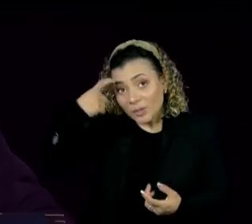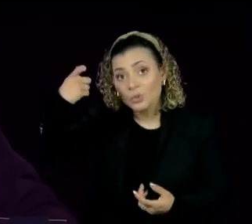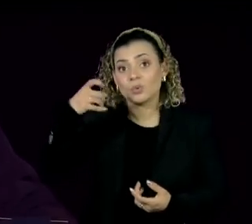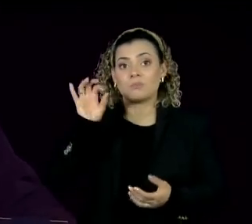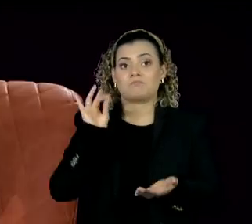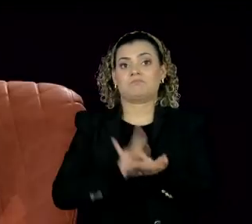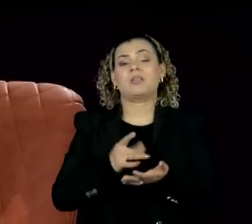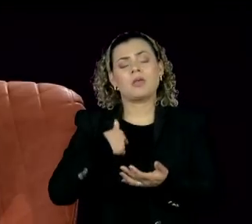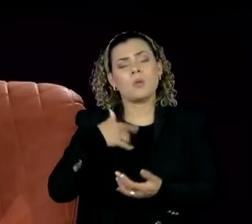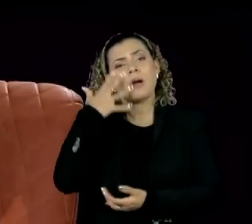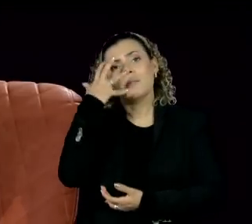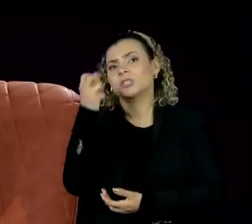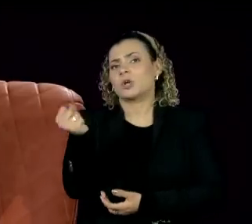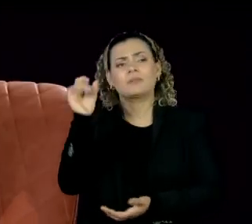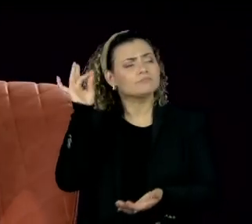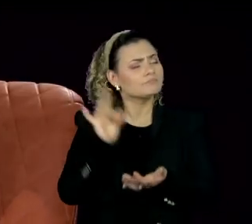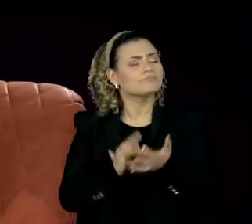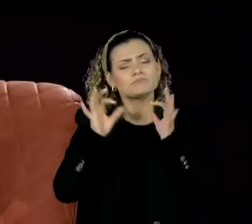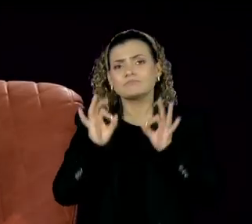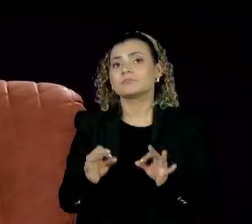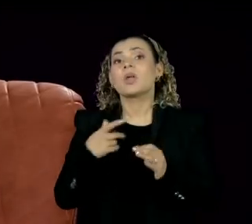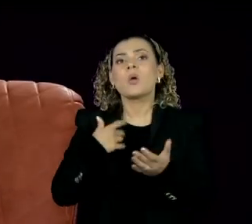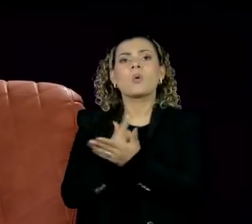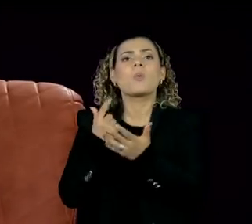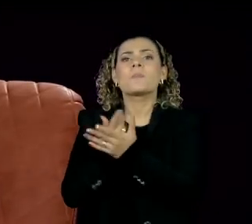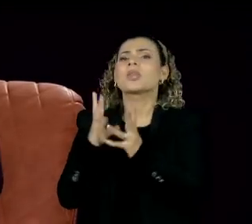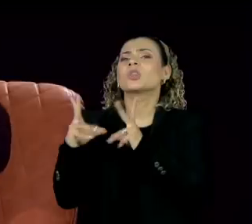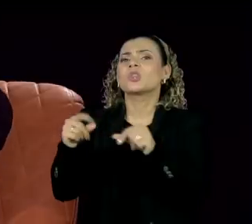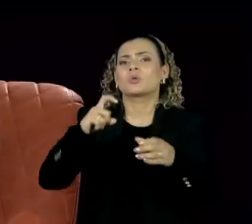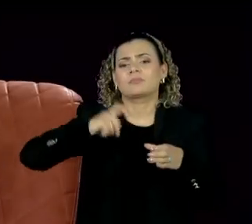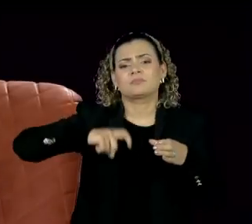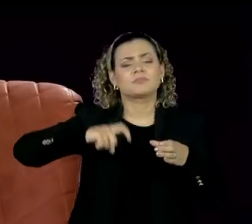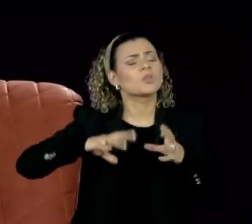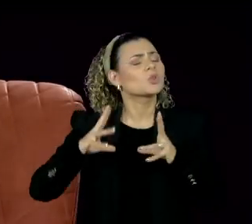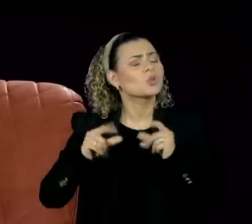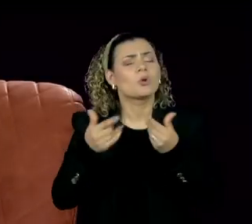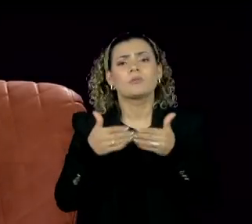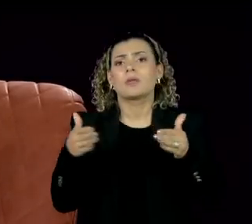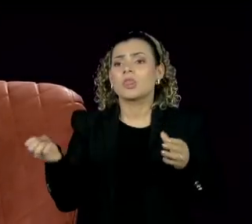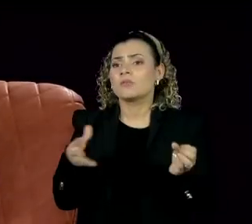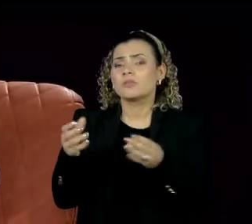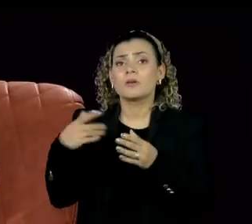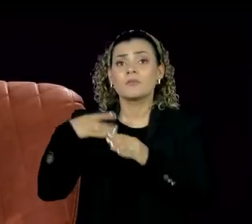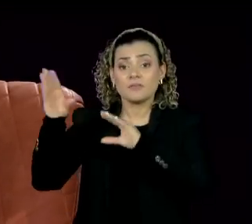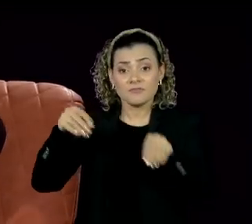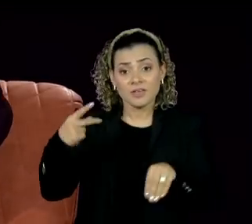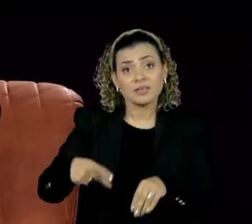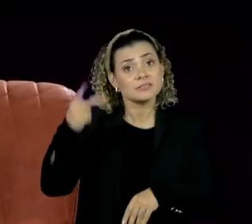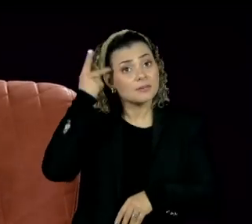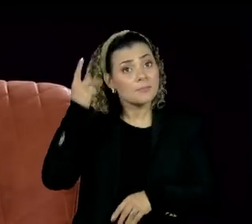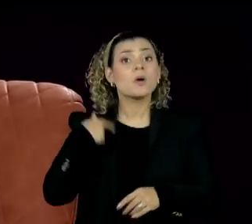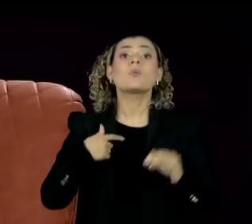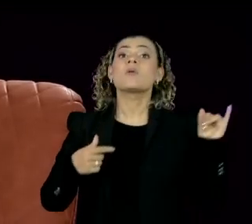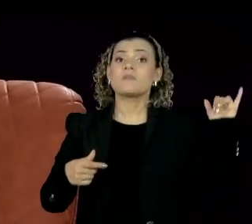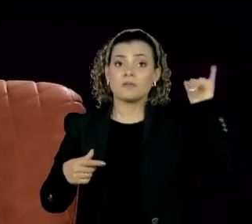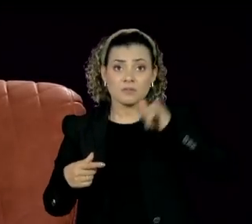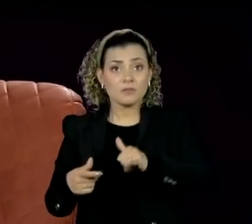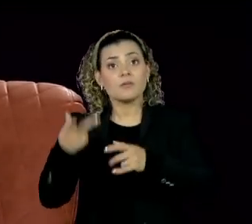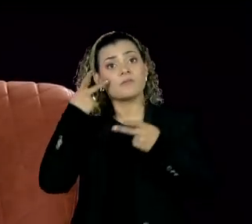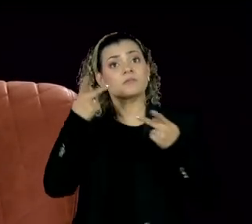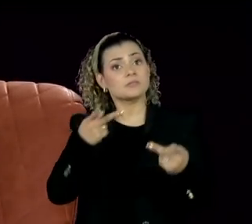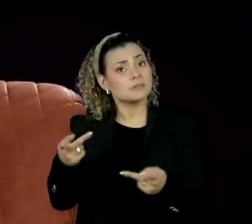eu comprei cada disco, acompanhei cada lançamento. Quando ele veio para São Paulo, eu peguei um avião e vim ver.